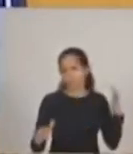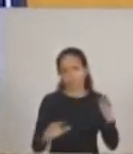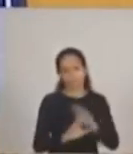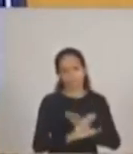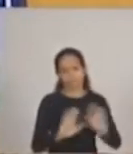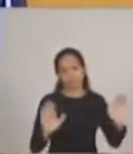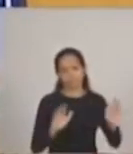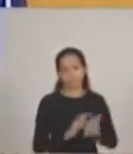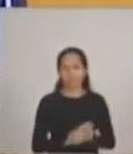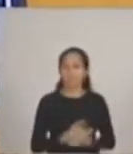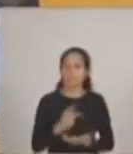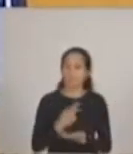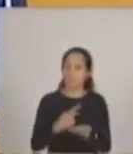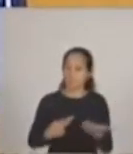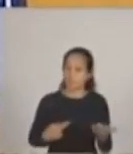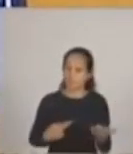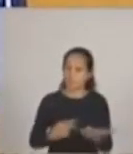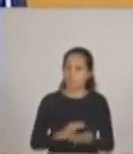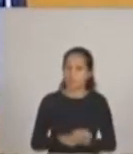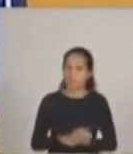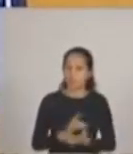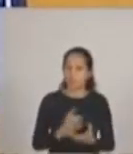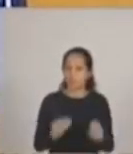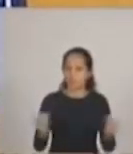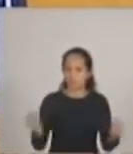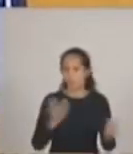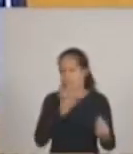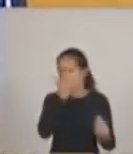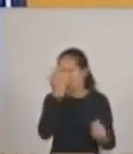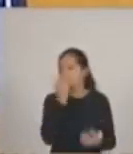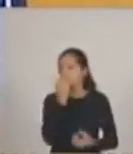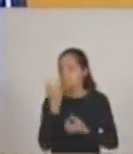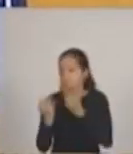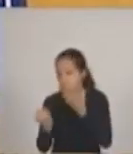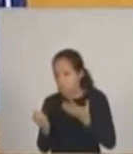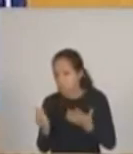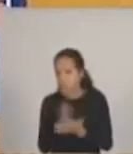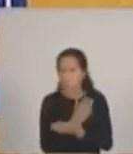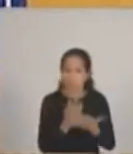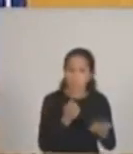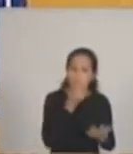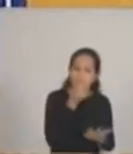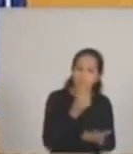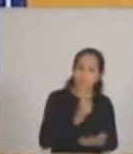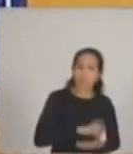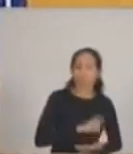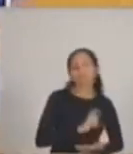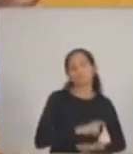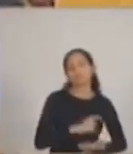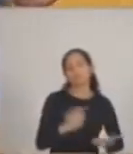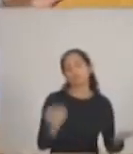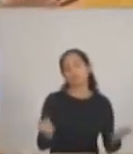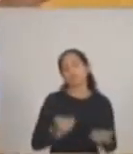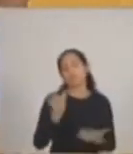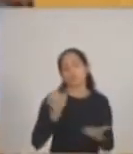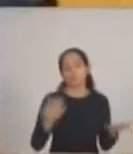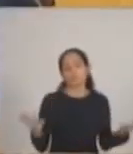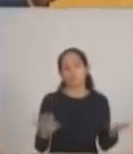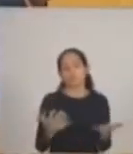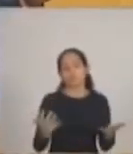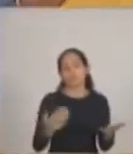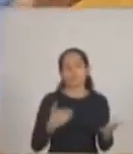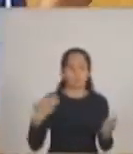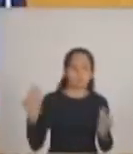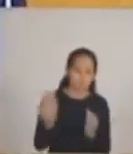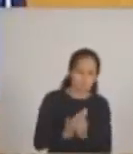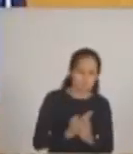E, senhor presidente, tem muita gente do bem, mas tem gente que não é, né? Então, é importante, nesse tempo que a gente vive, eu não tenho processo,